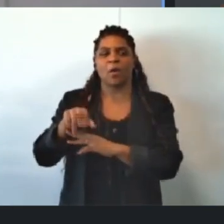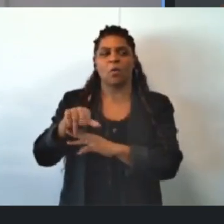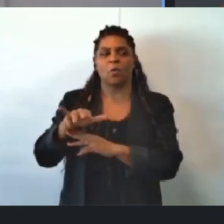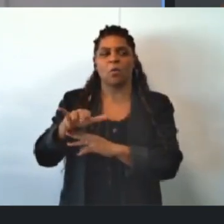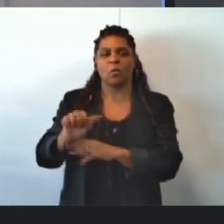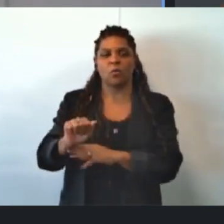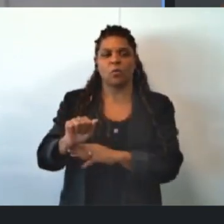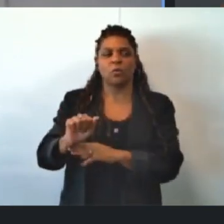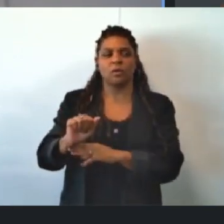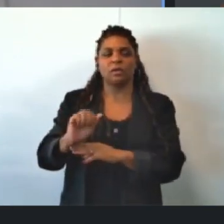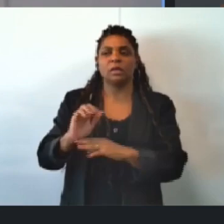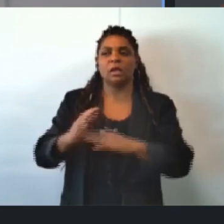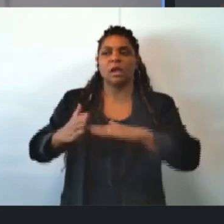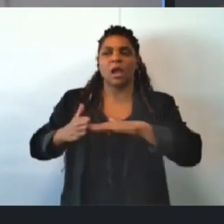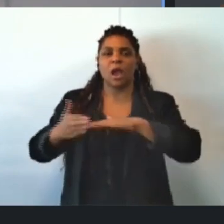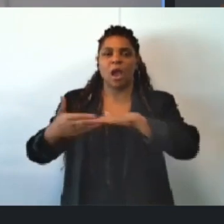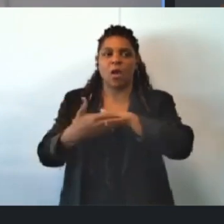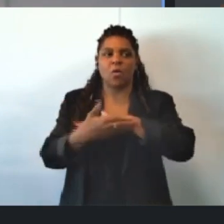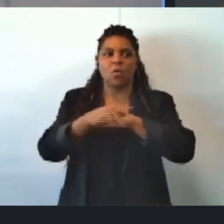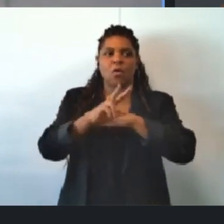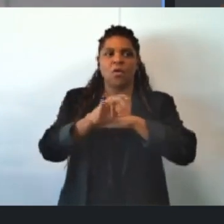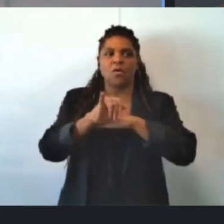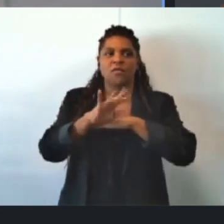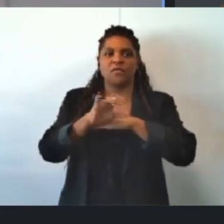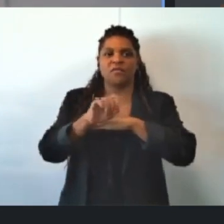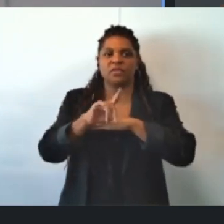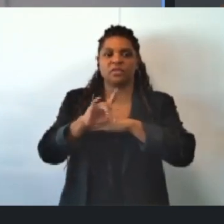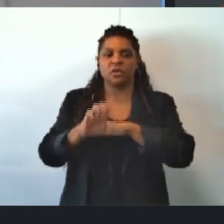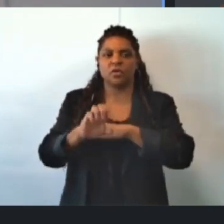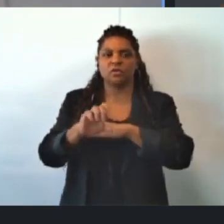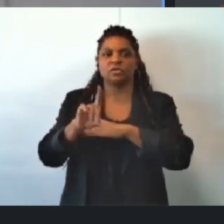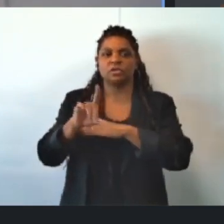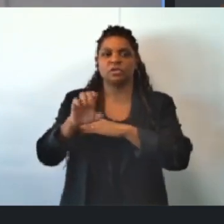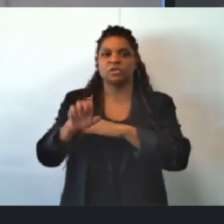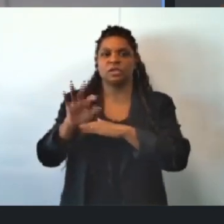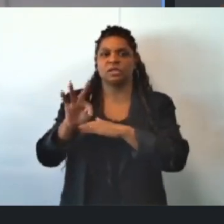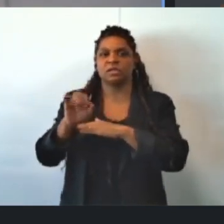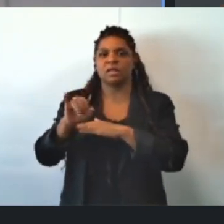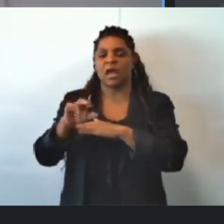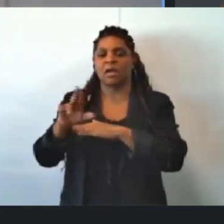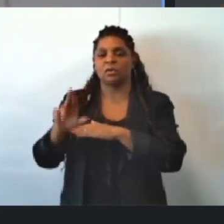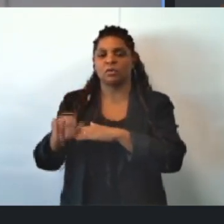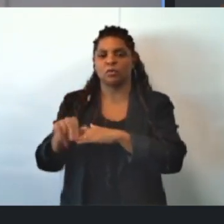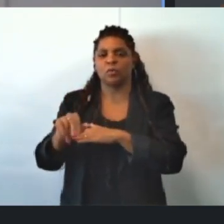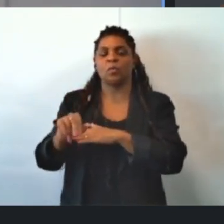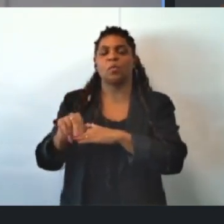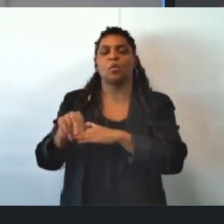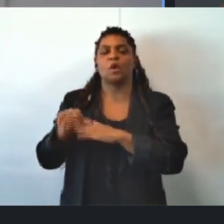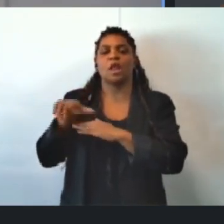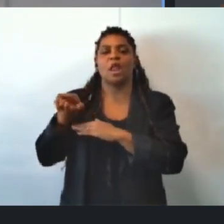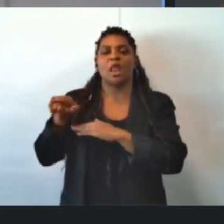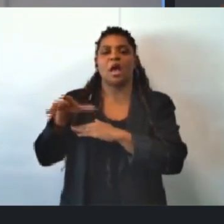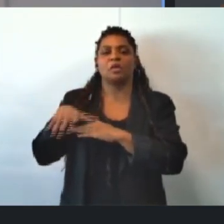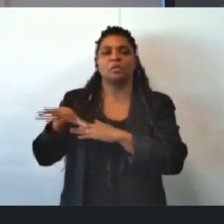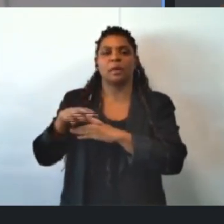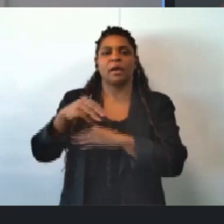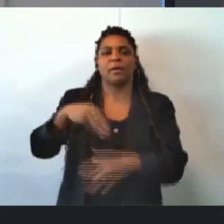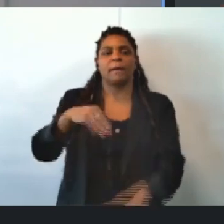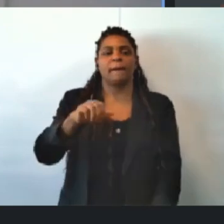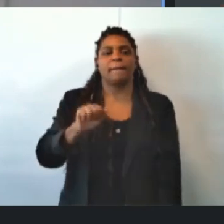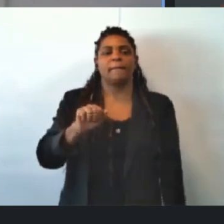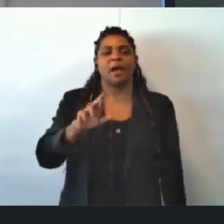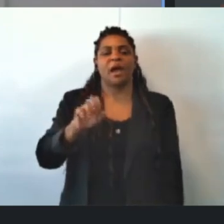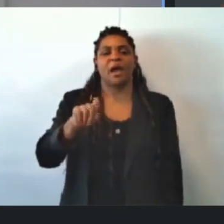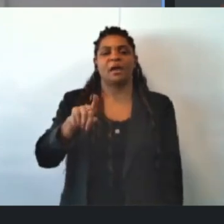Visconde de Cairu e Domingos Caldas, no bairro Madre Gertrudes. Dia 26 de junho de 24, às 9 horas da